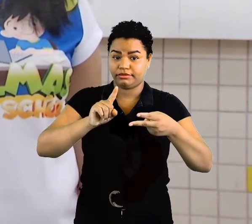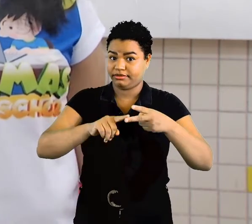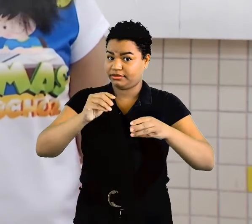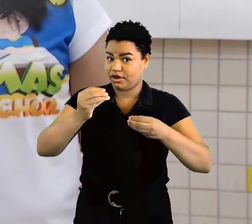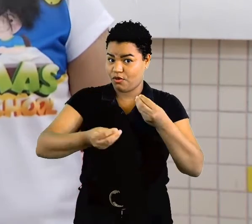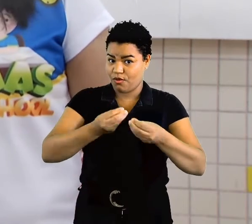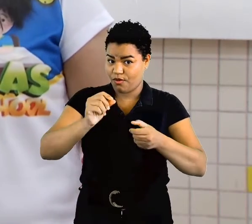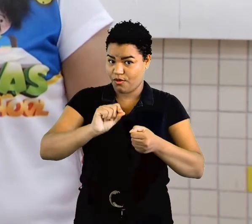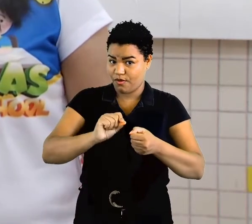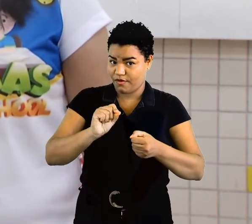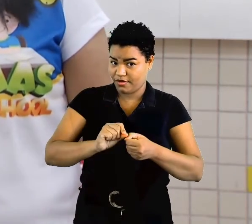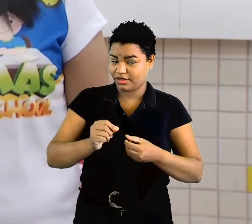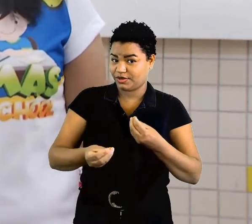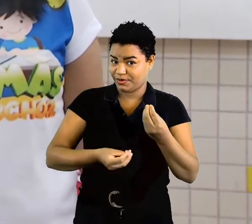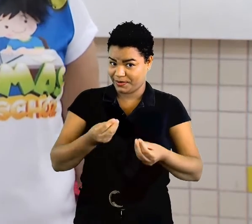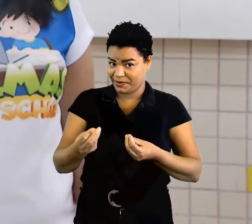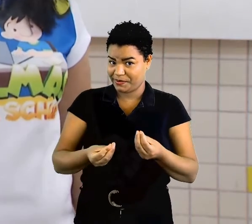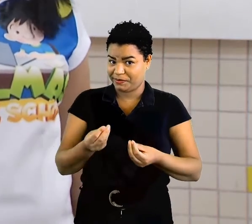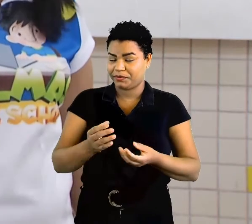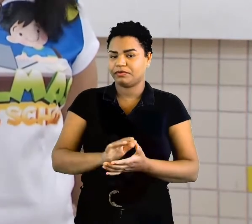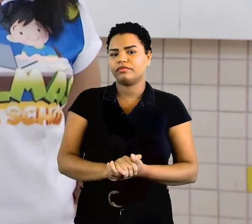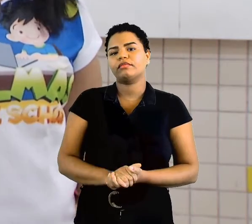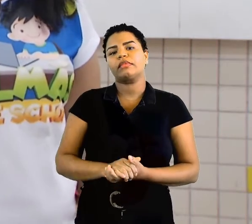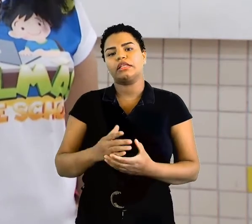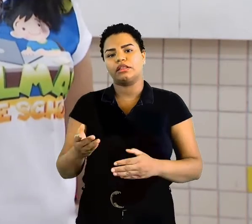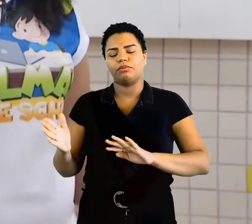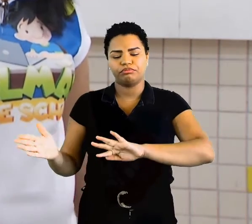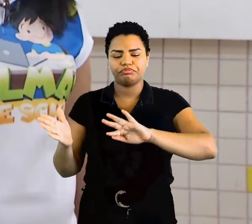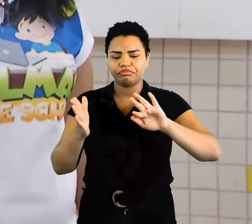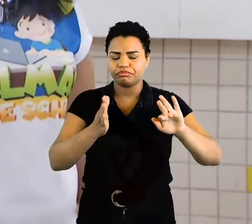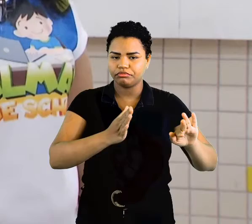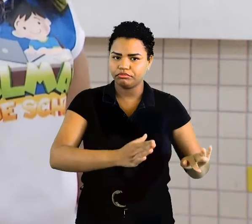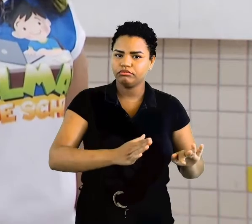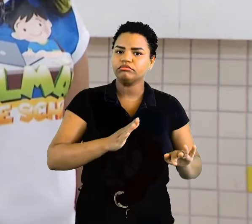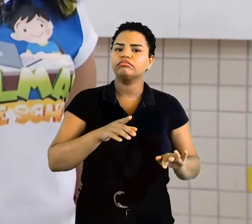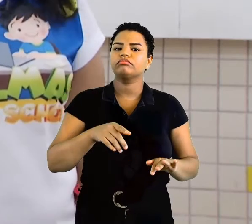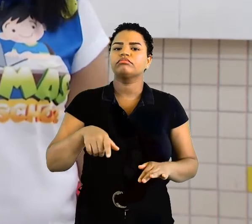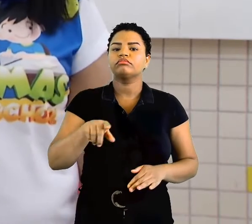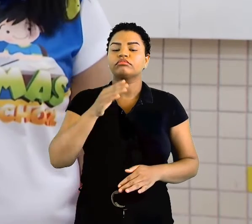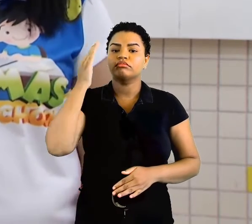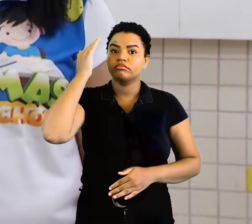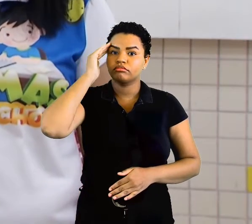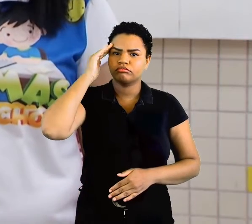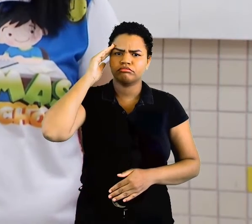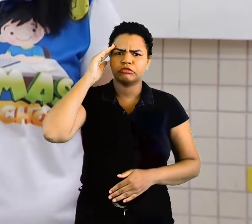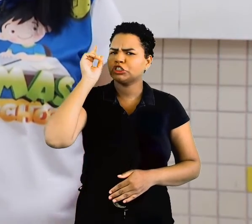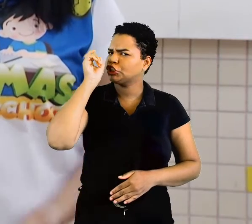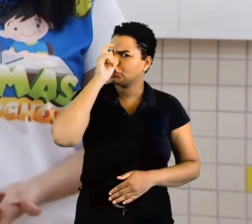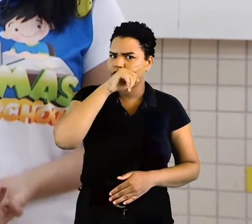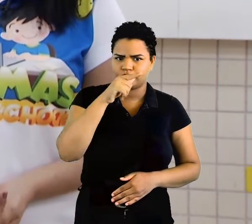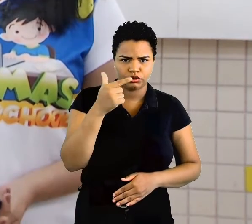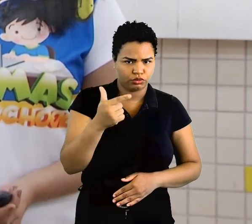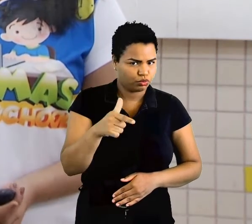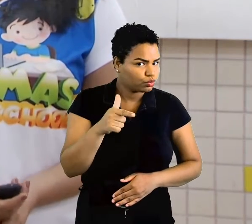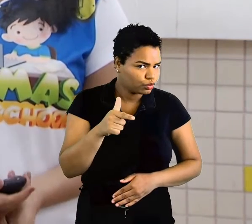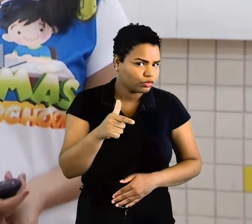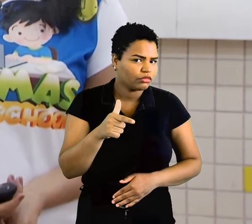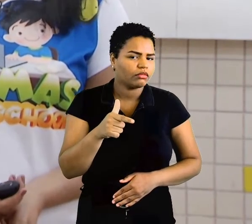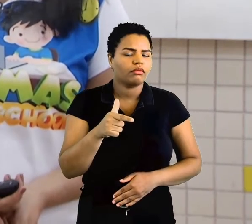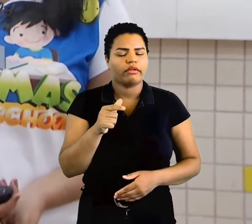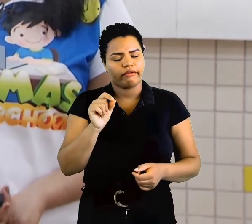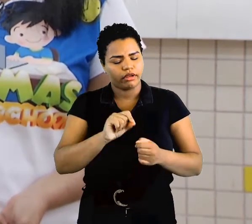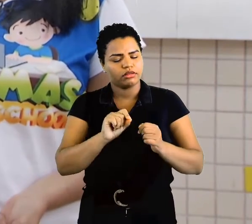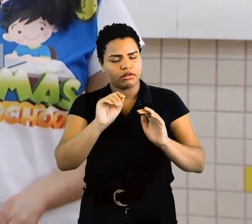Então, passando daí dessa parte, vai entender que não é difícil fazer uma receita. O importante é